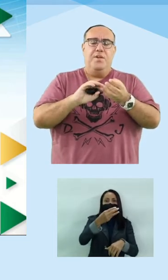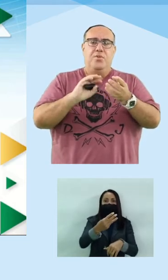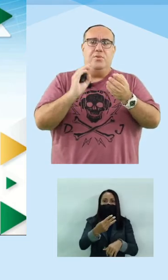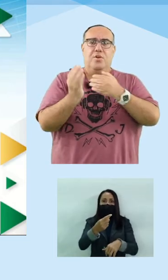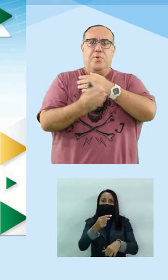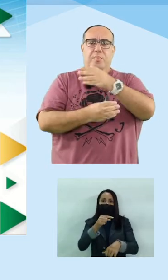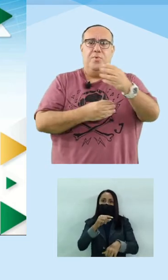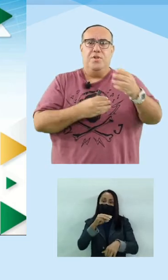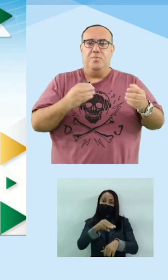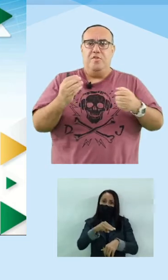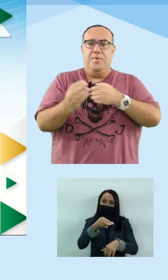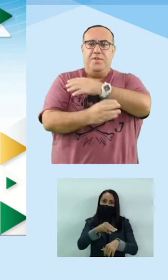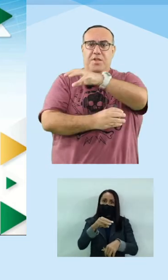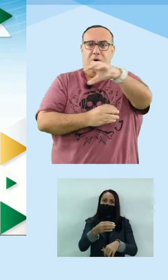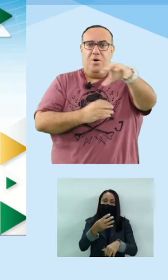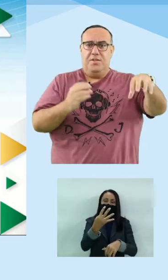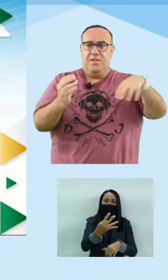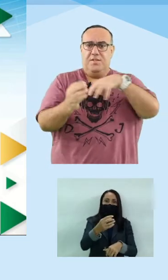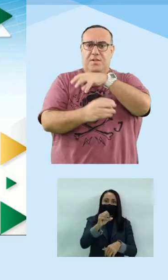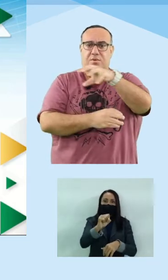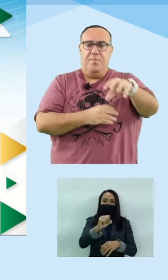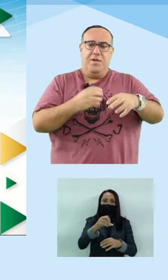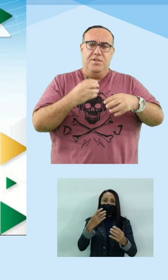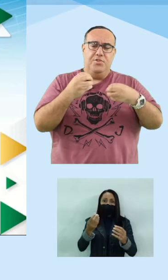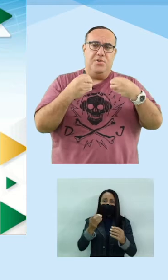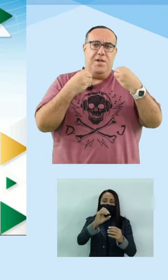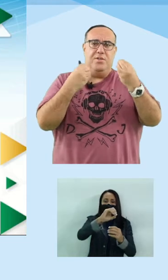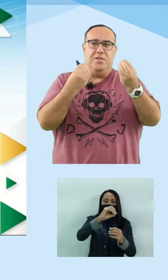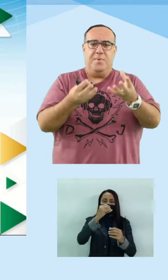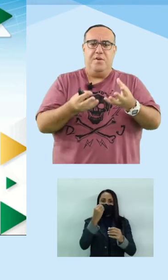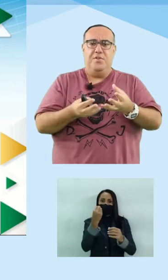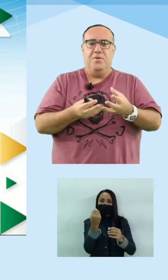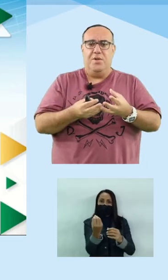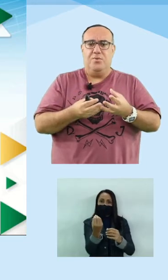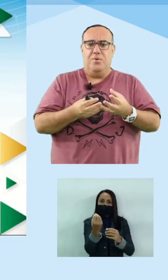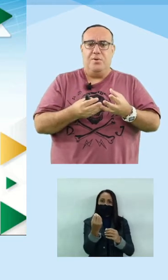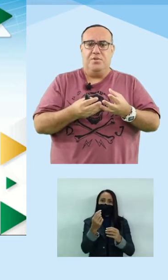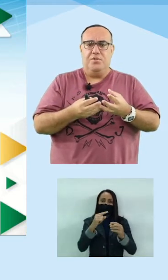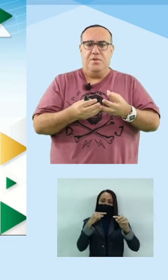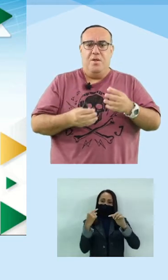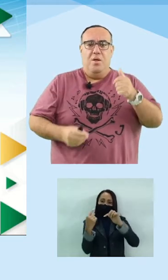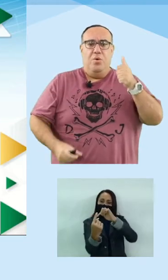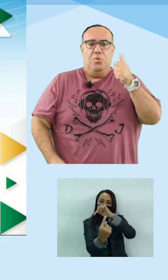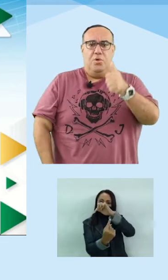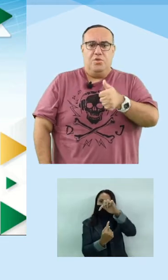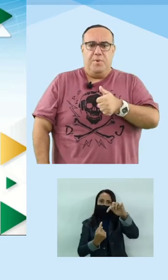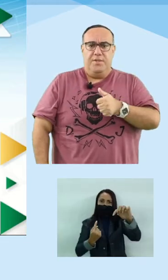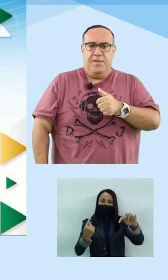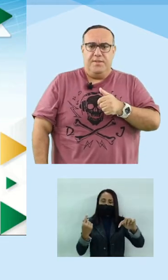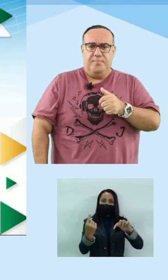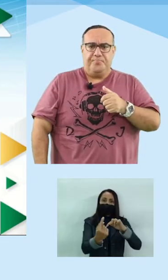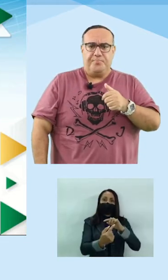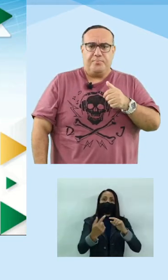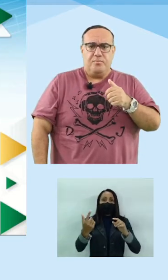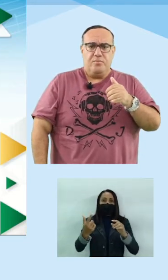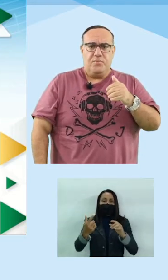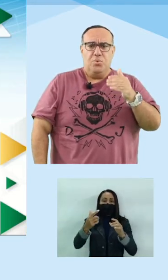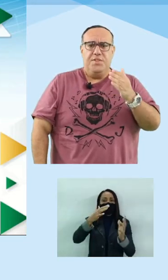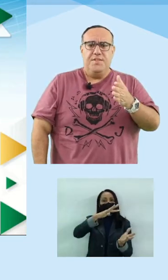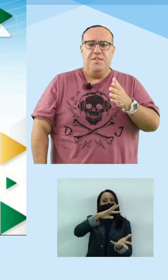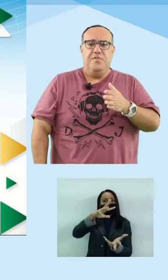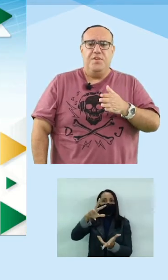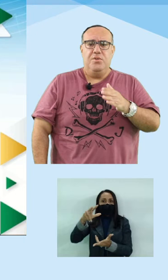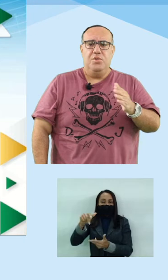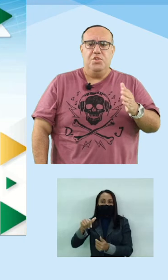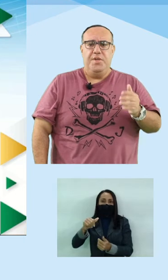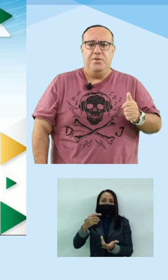né? Então, do seu próprio eixo no movimento de rotação, mas foi arredondado para 24 horas. O nosso planeta, o dia